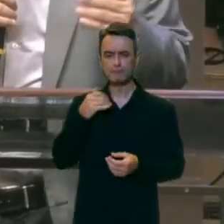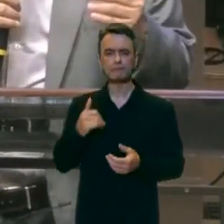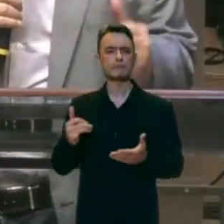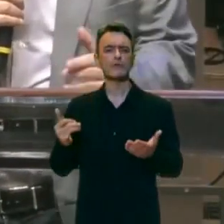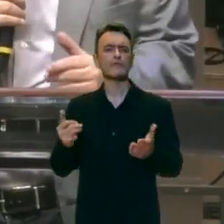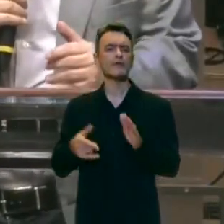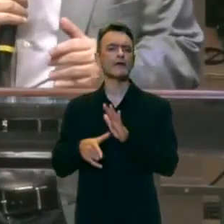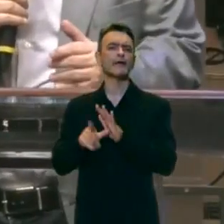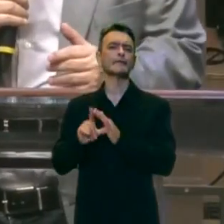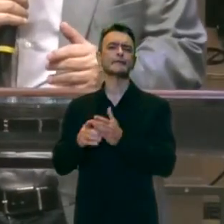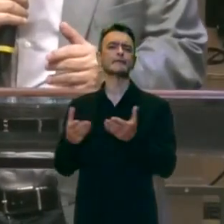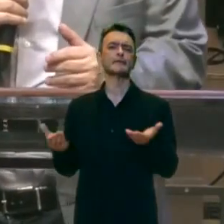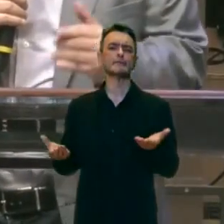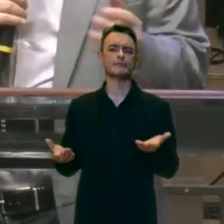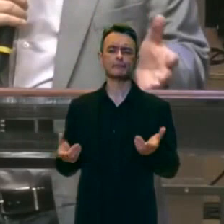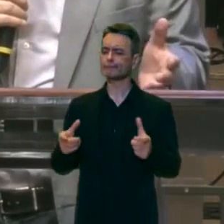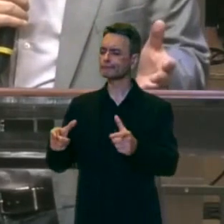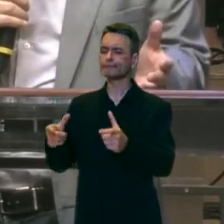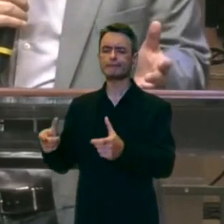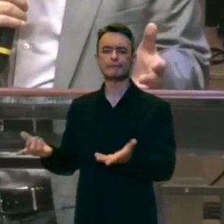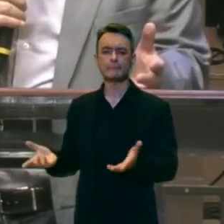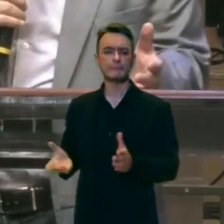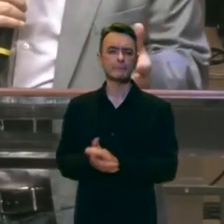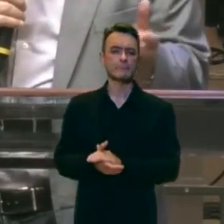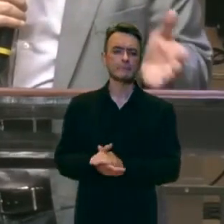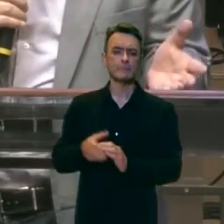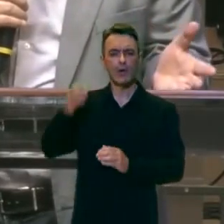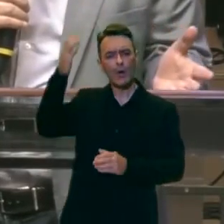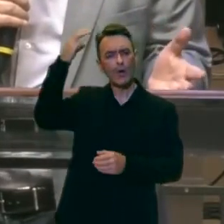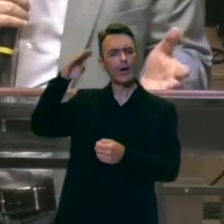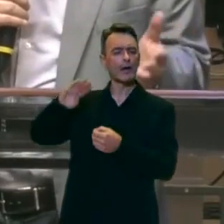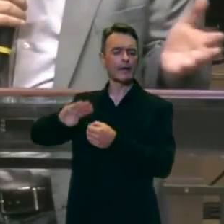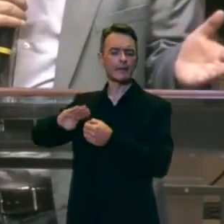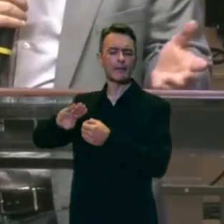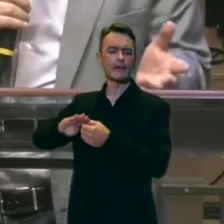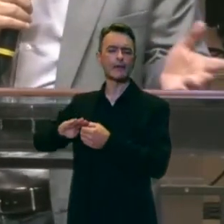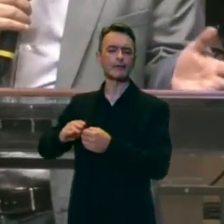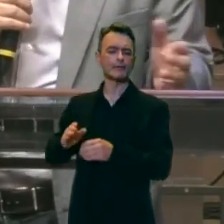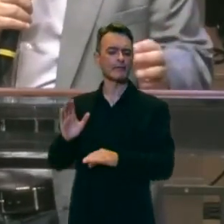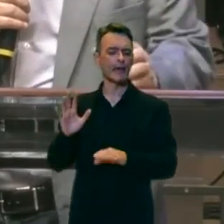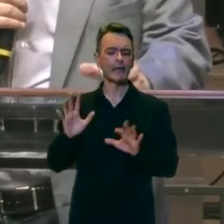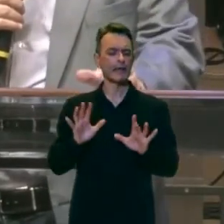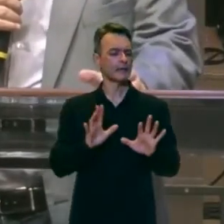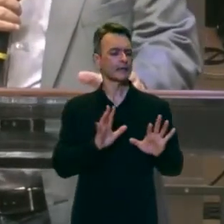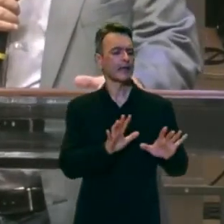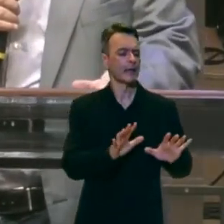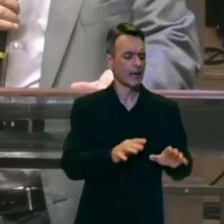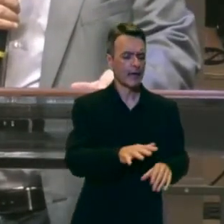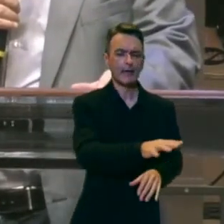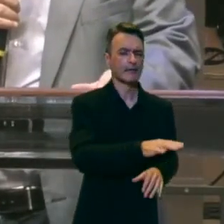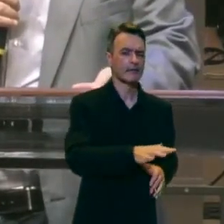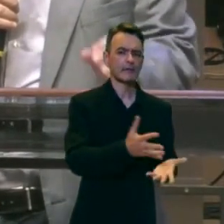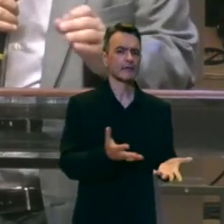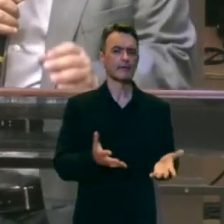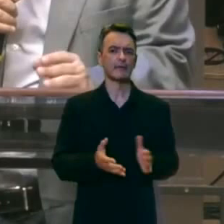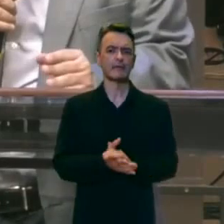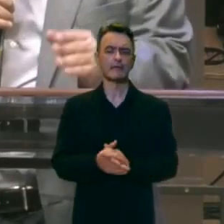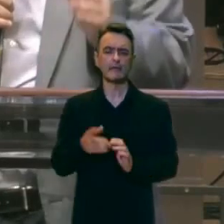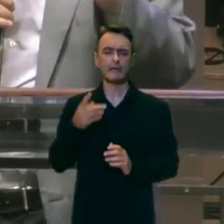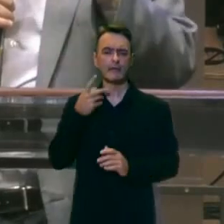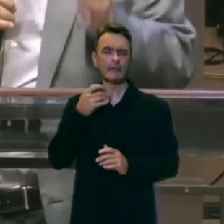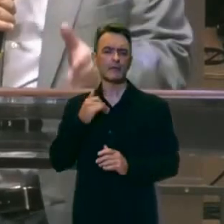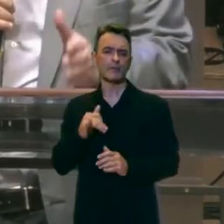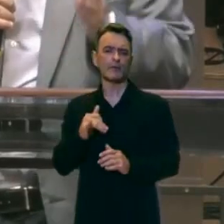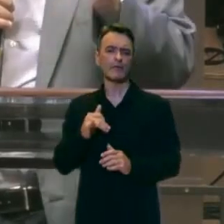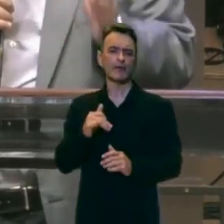lhes profetizaram? O rei da Babilônia não atacará nem a vocês nem a esta terra. E o